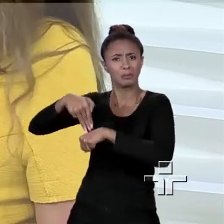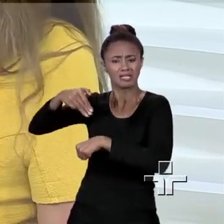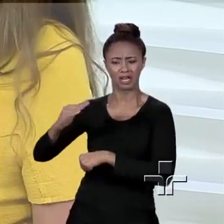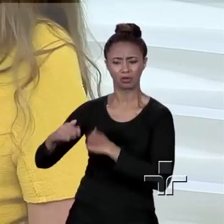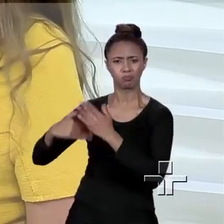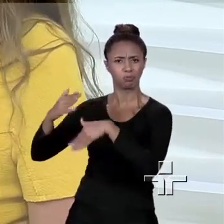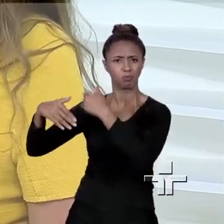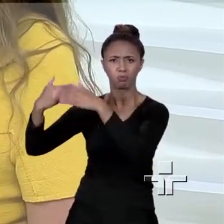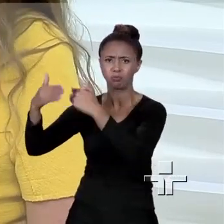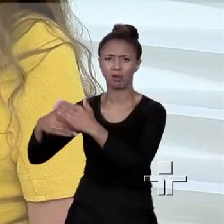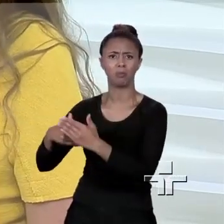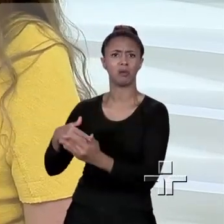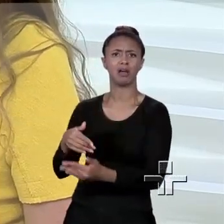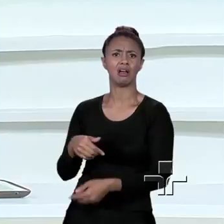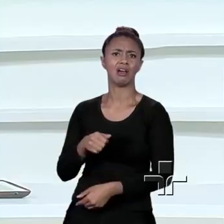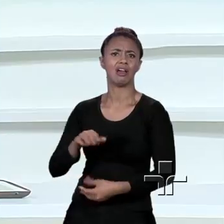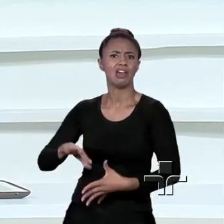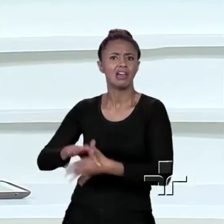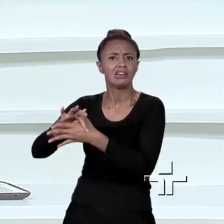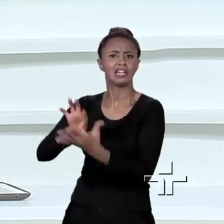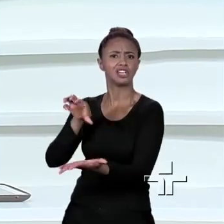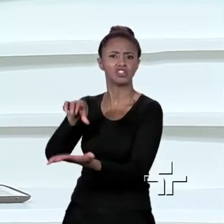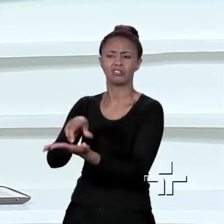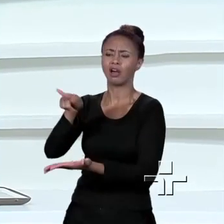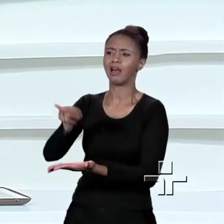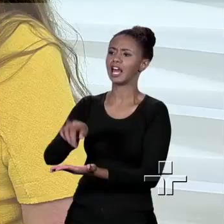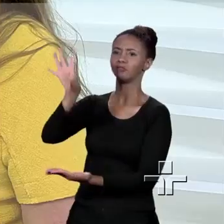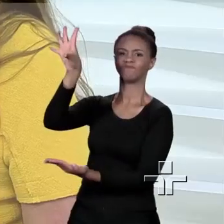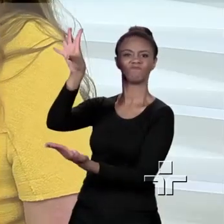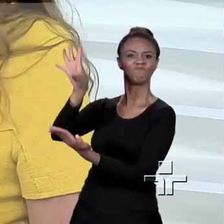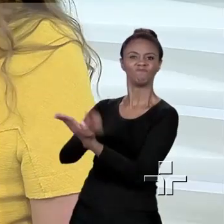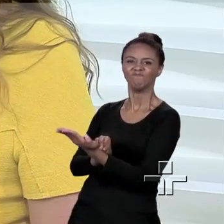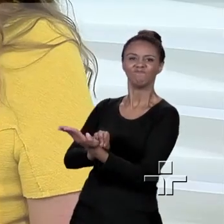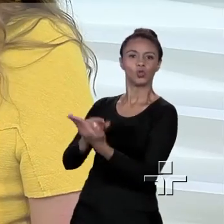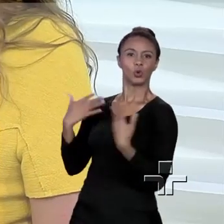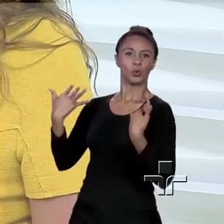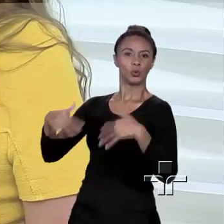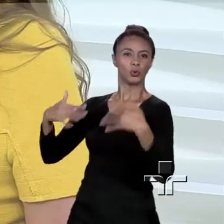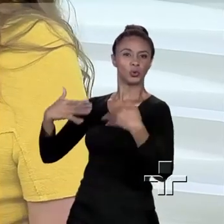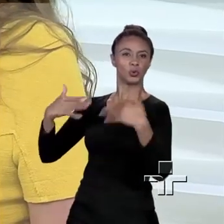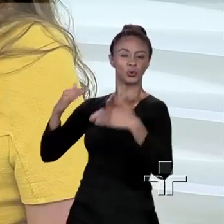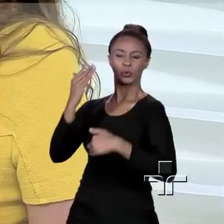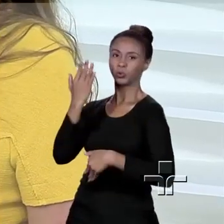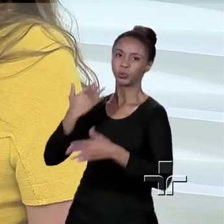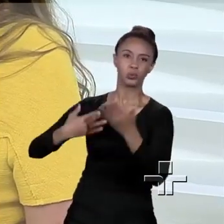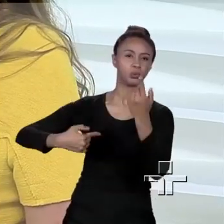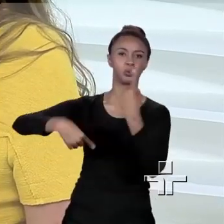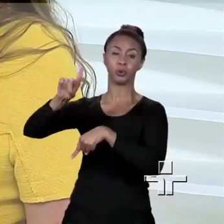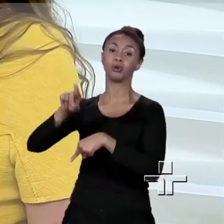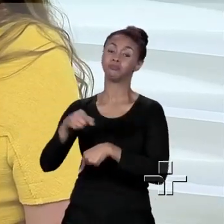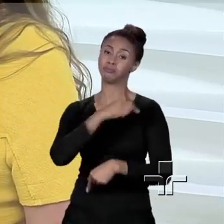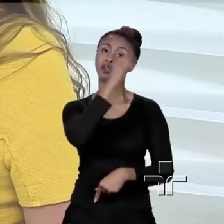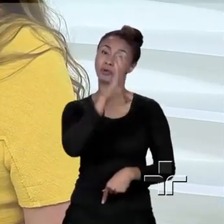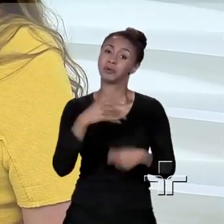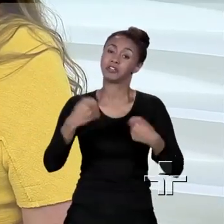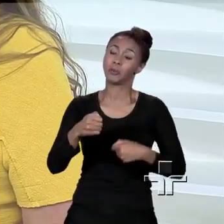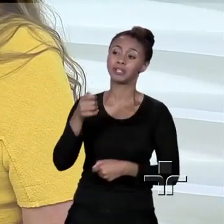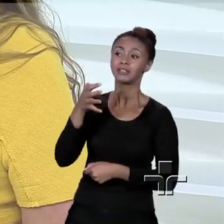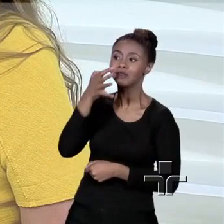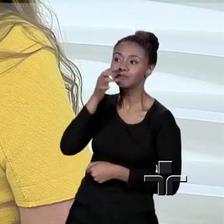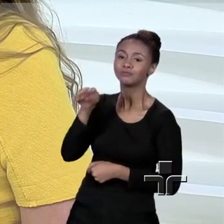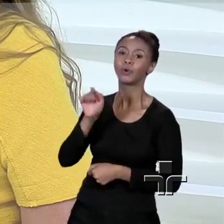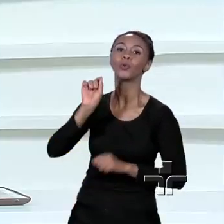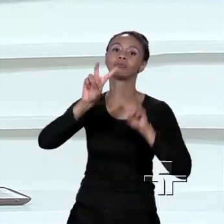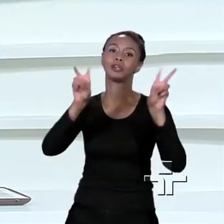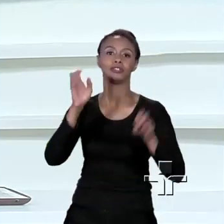um exemplo de superação e de questões que o Brasil precisa conhecer, que é a